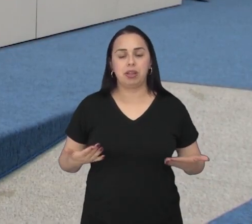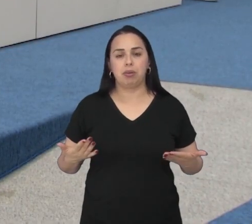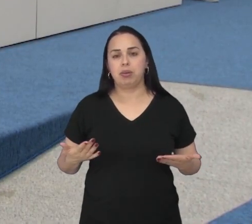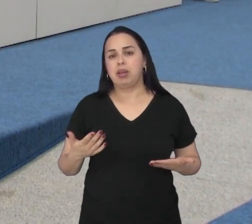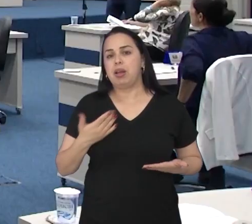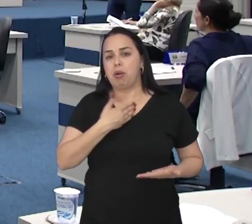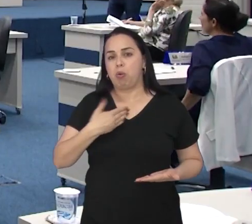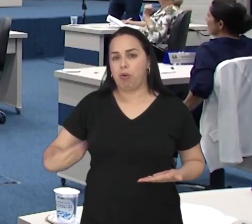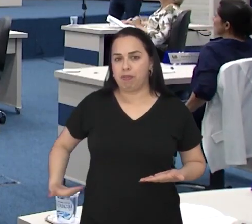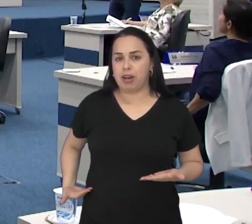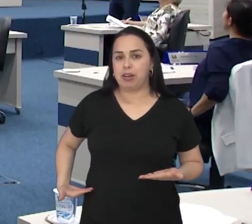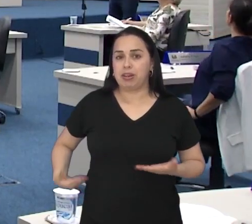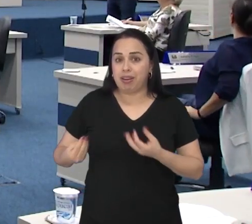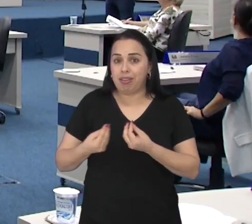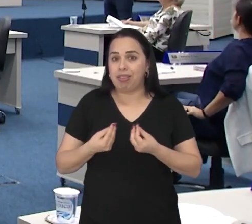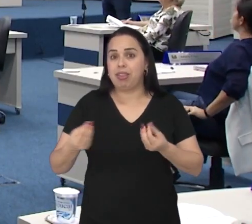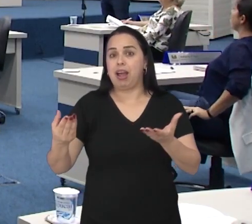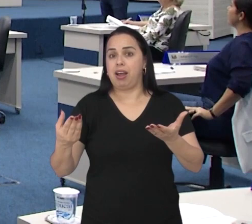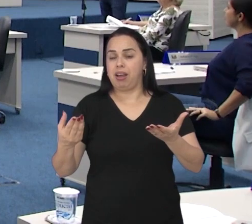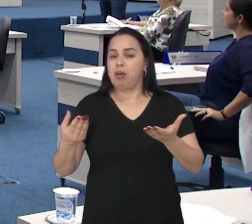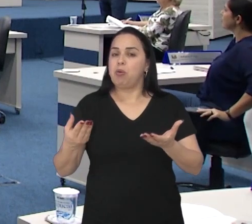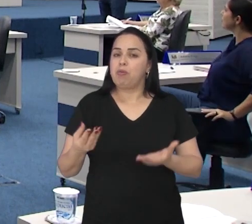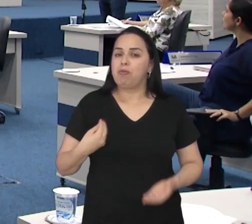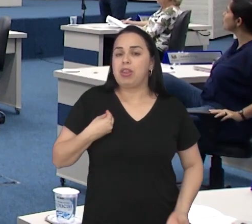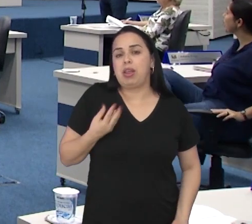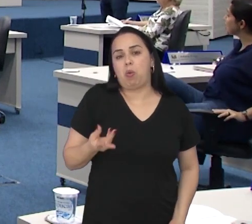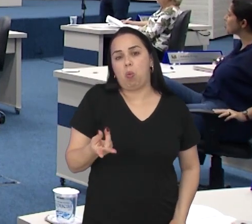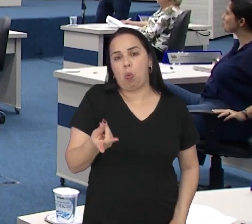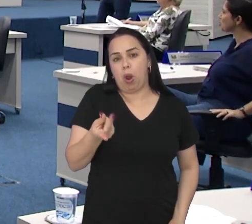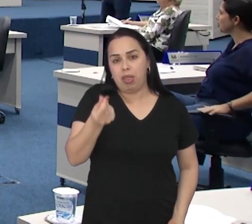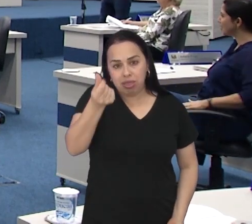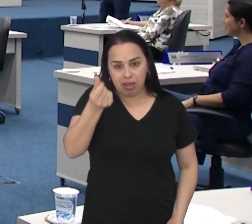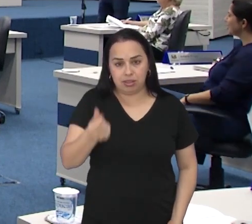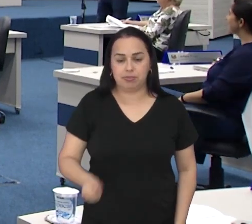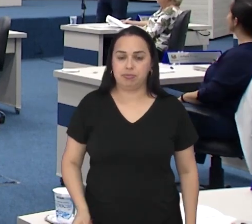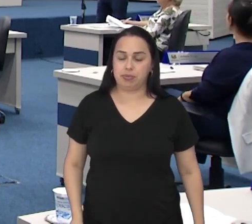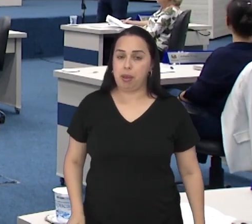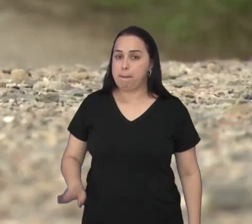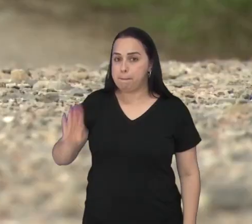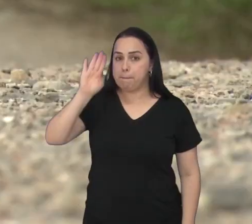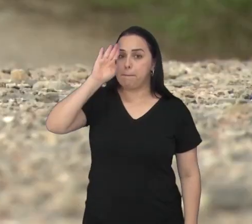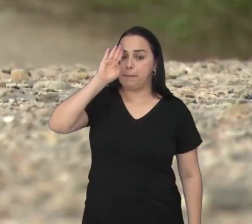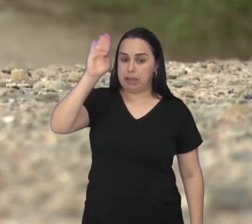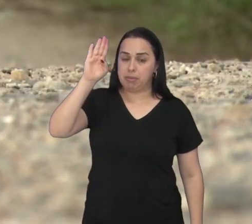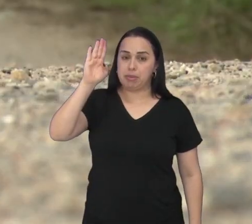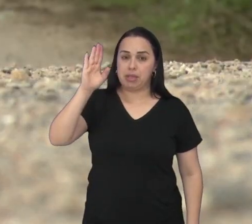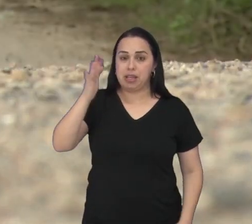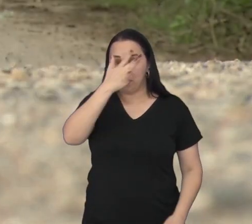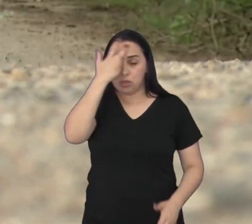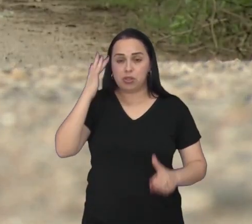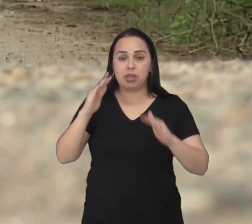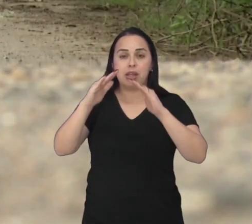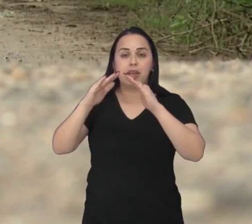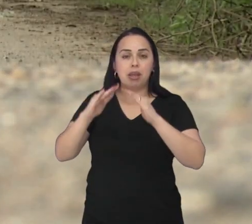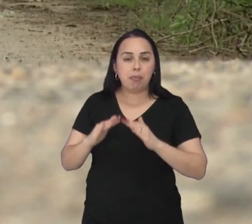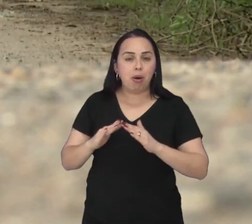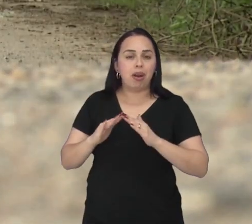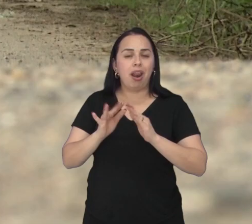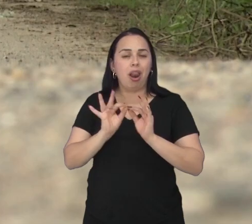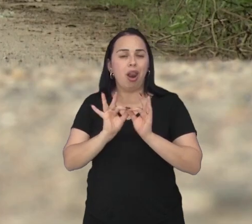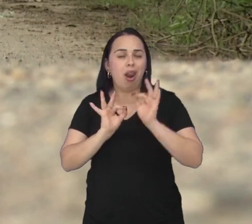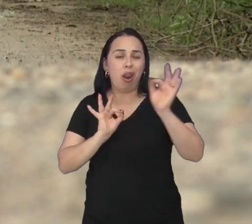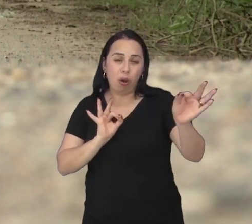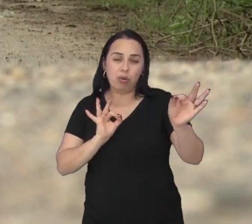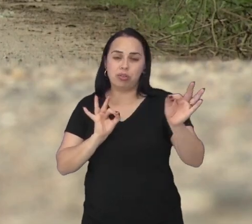poder público garantir a dignidade e a qualidade de vida de todos os cidadãos, principalmente aqueles que moram em